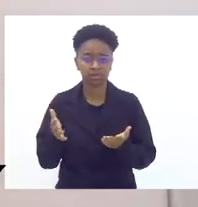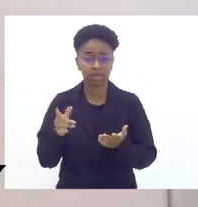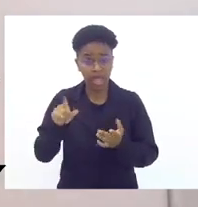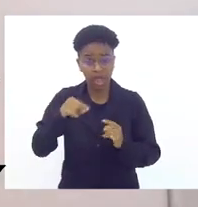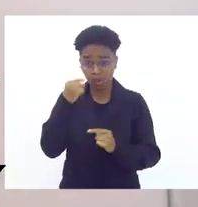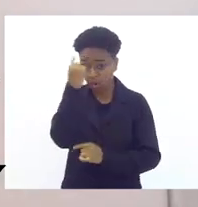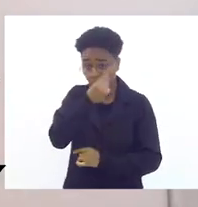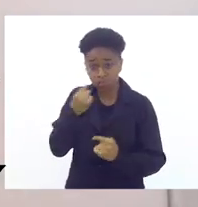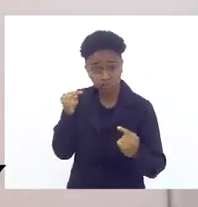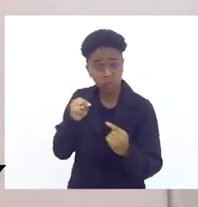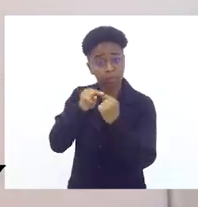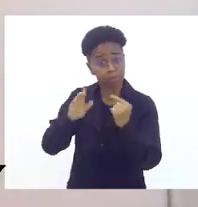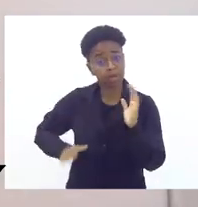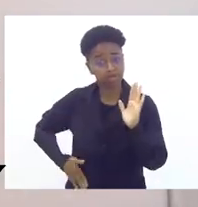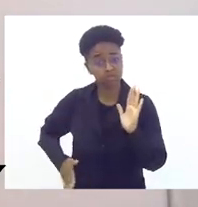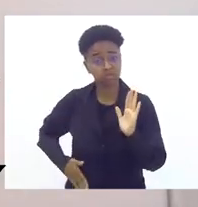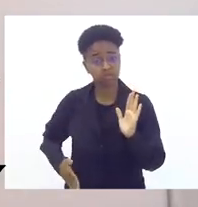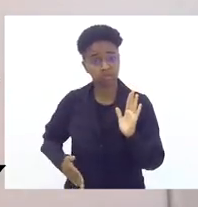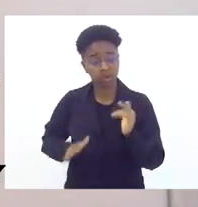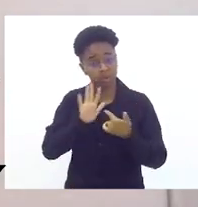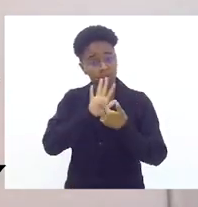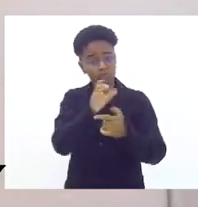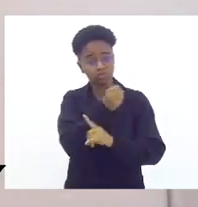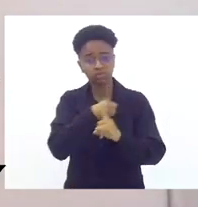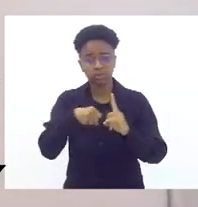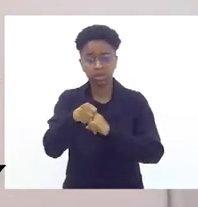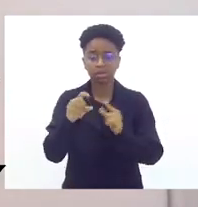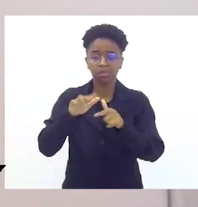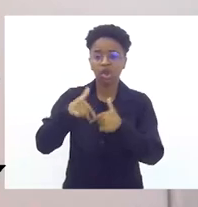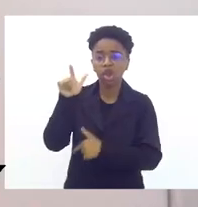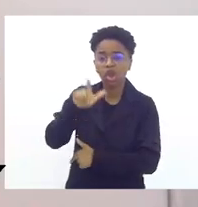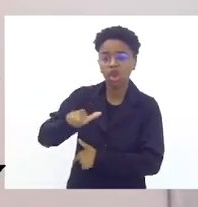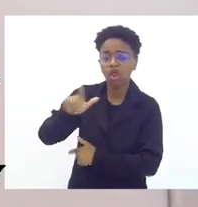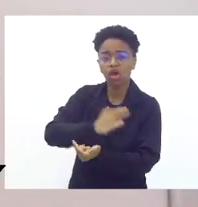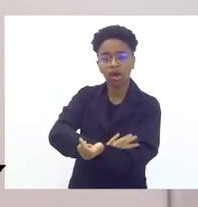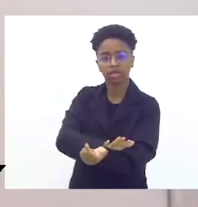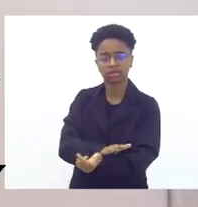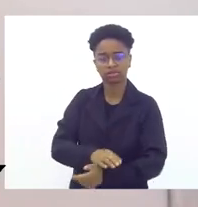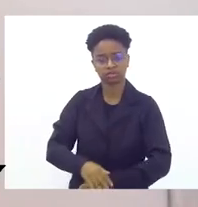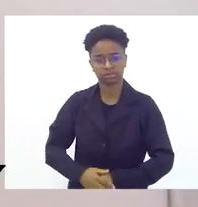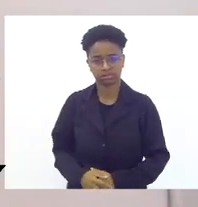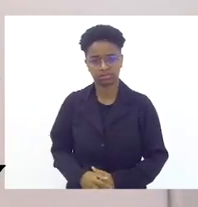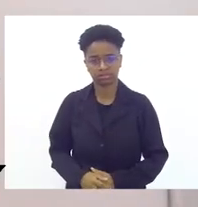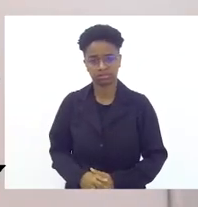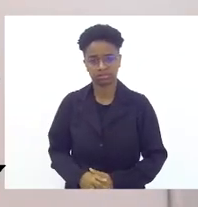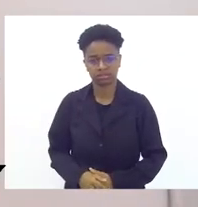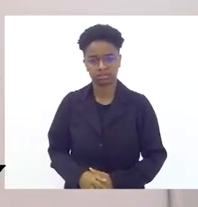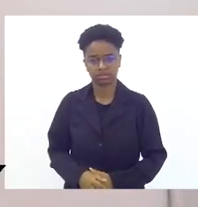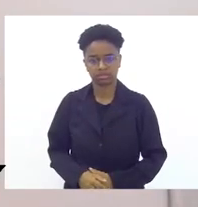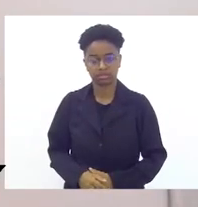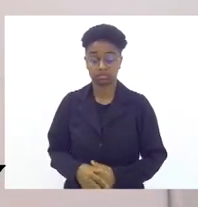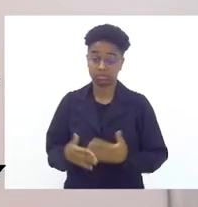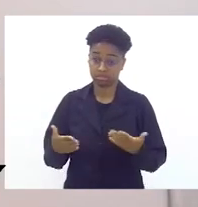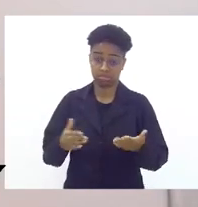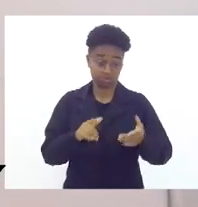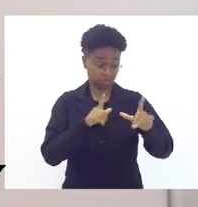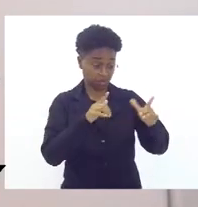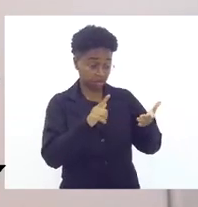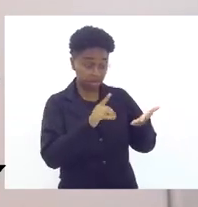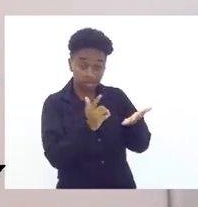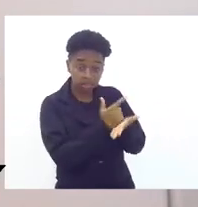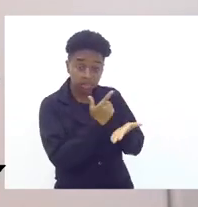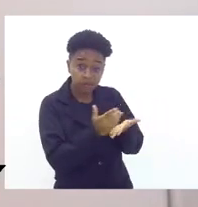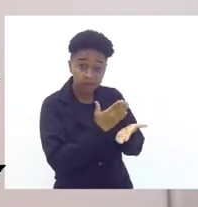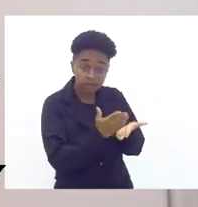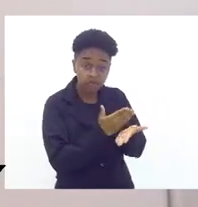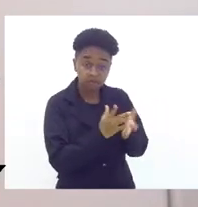cara de bandido que se organizou A partir dessa lógica assista na nossa sociedade e o álbum de fotografia